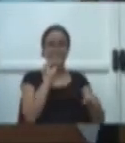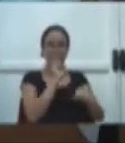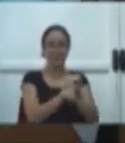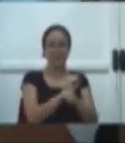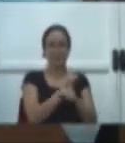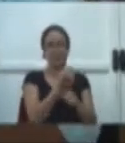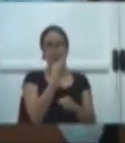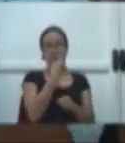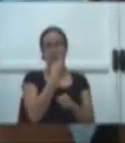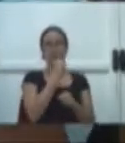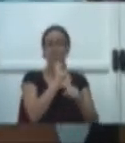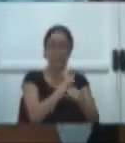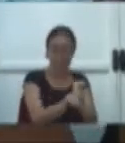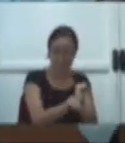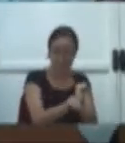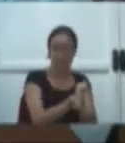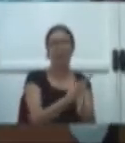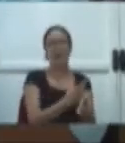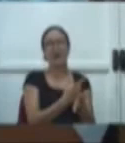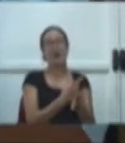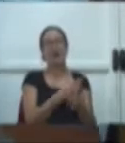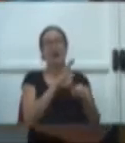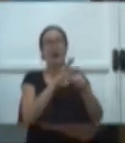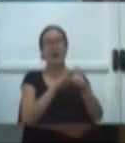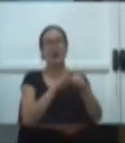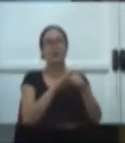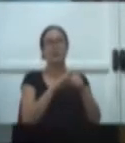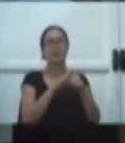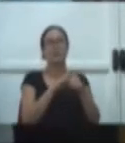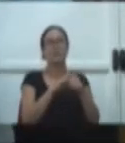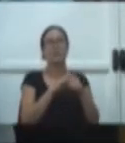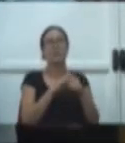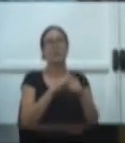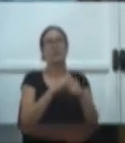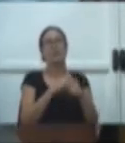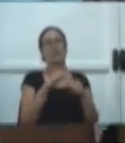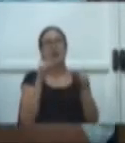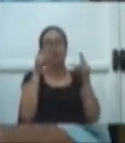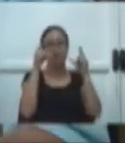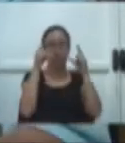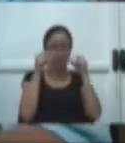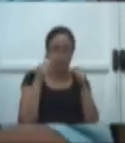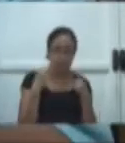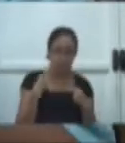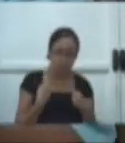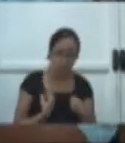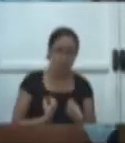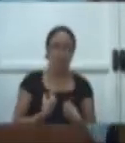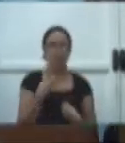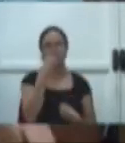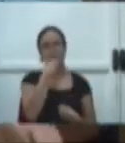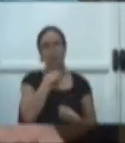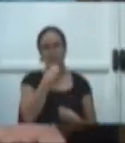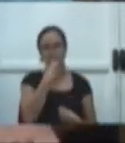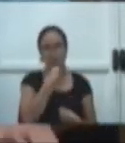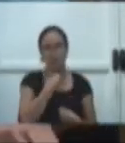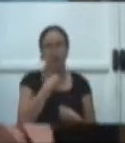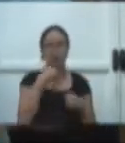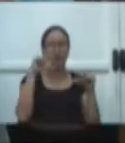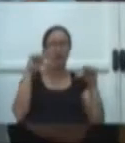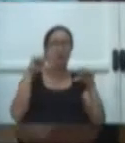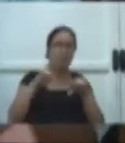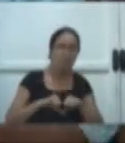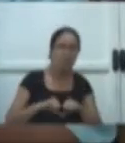a doença deixa ela com o olho caído, ela não tem força para trocar de roupa, para pentear o cabelo, para